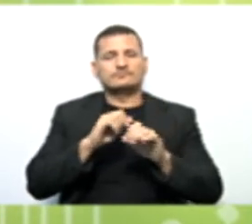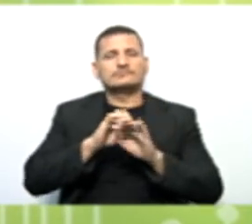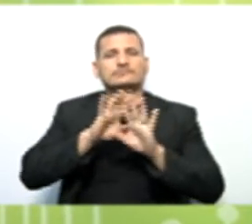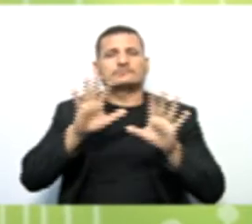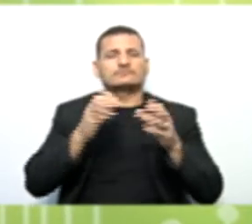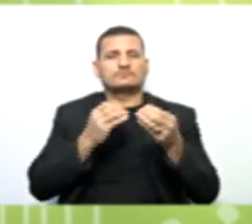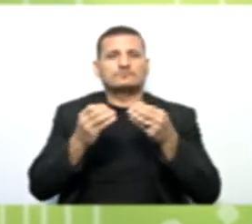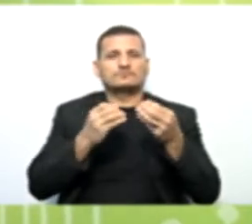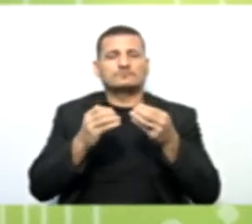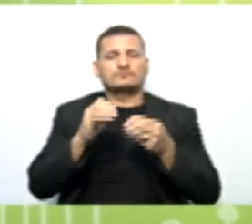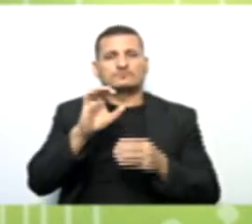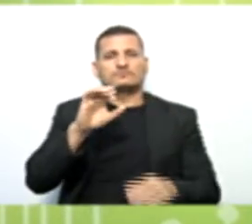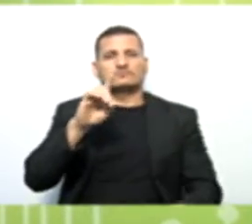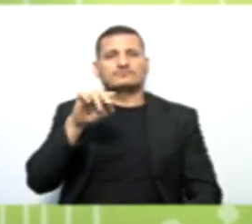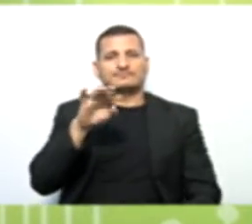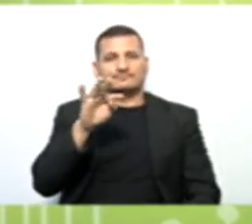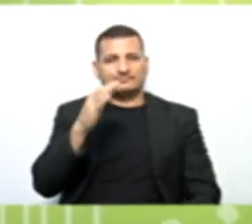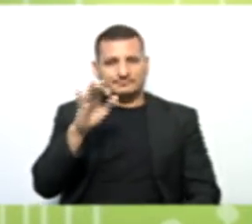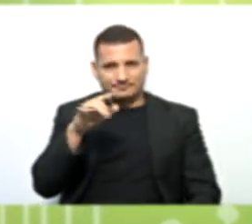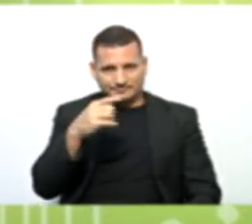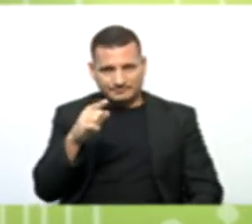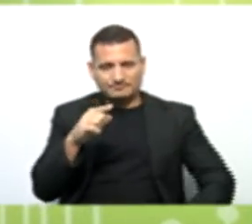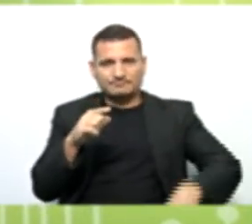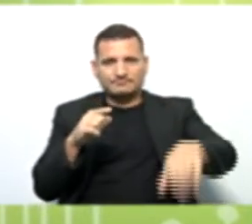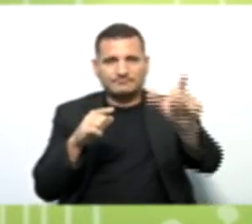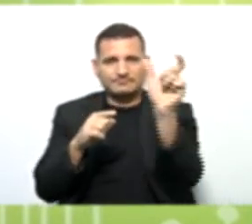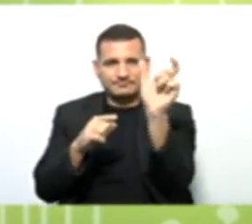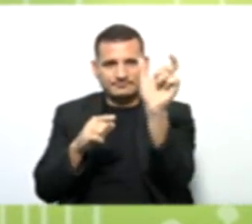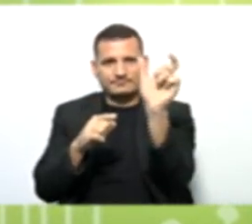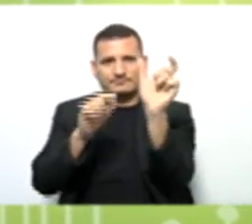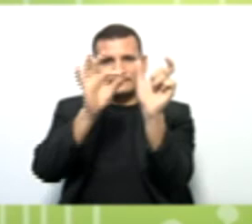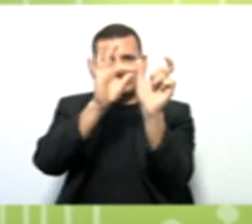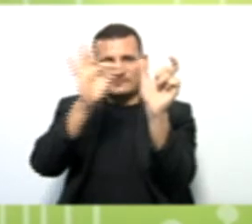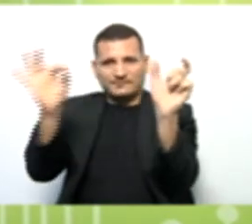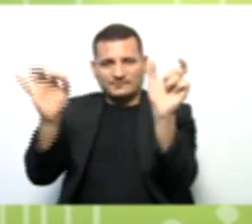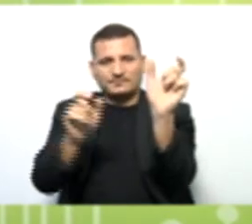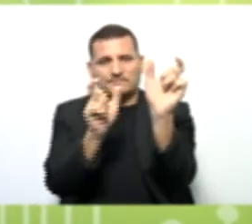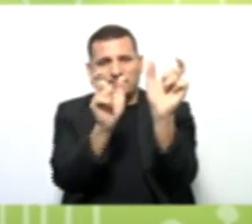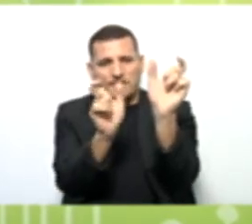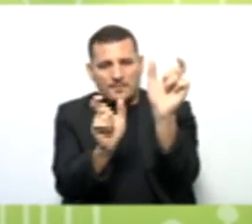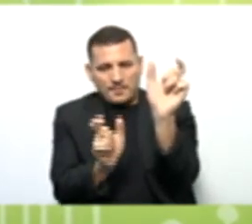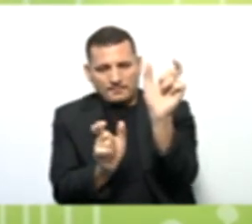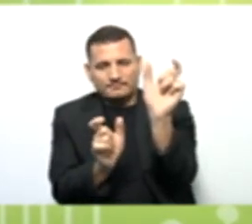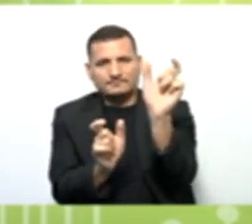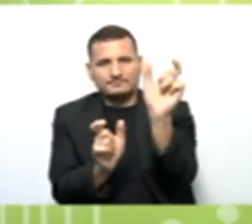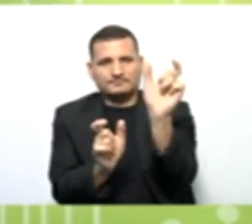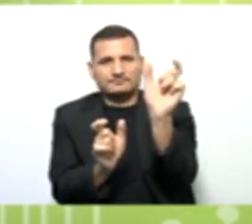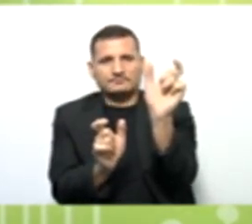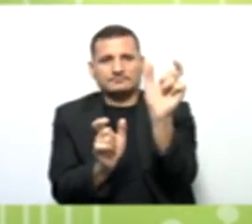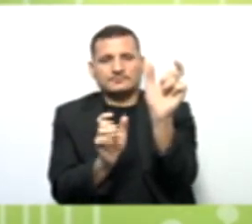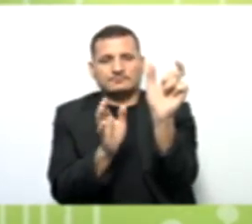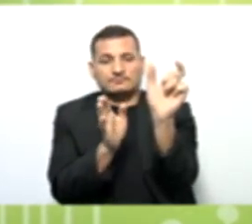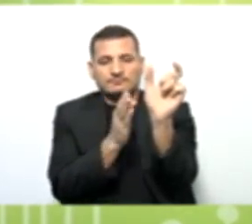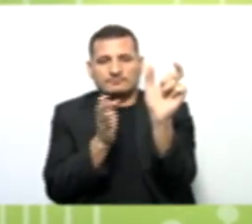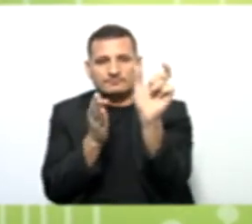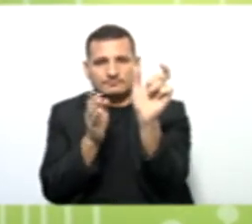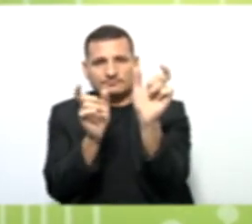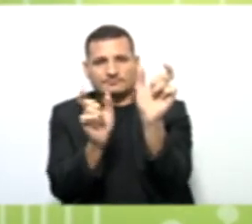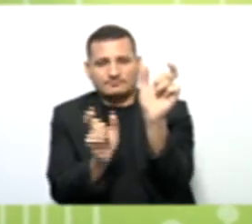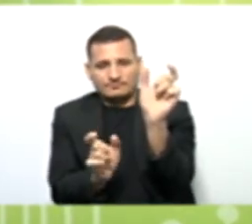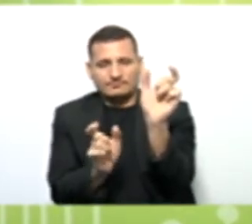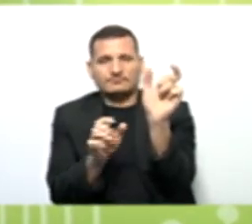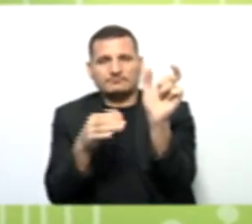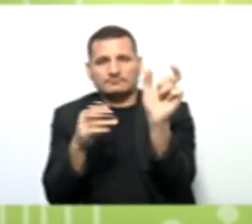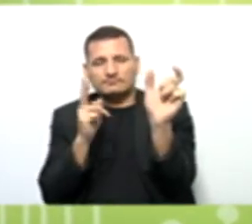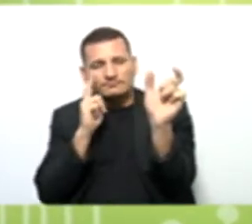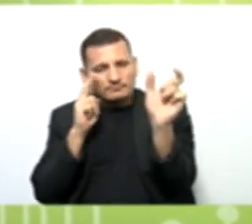da indentação. Vocês vão perceber que as linhas do código estão sempre com um espaçamento diferente ali do lado esquerdo. Então vai ficar